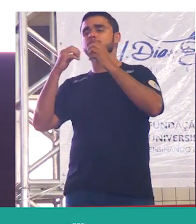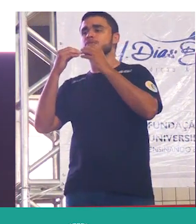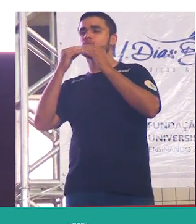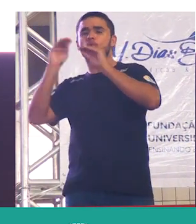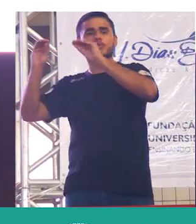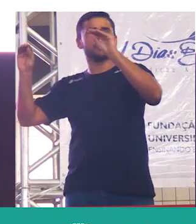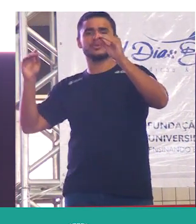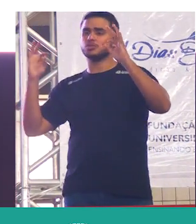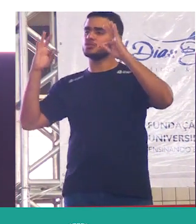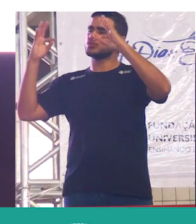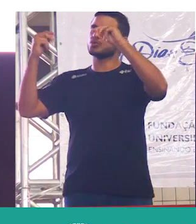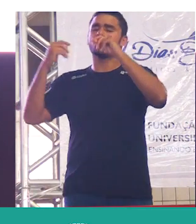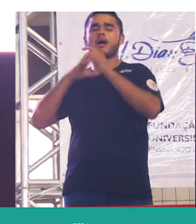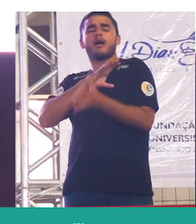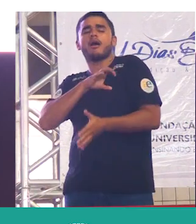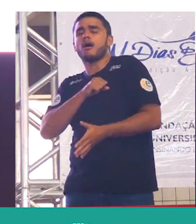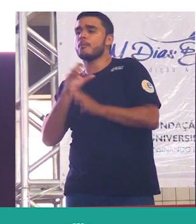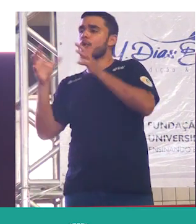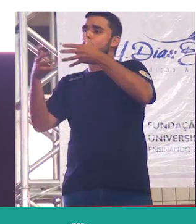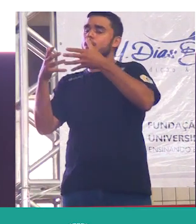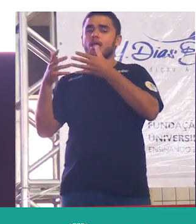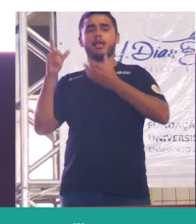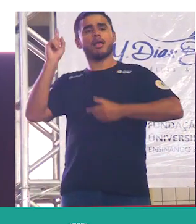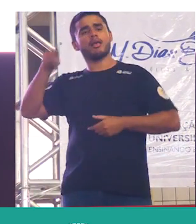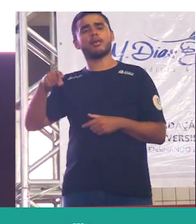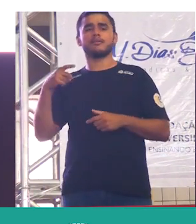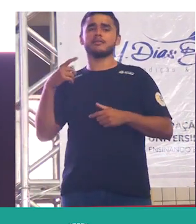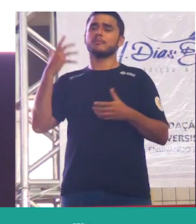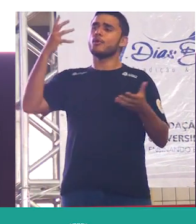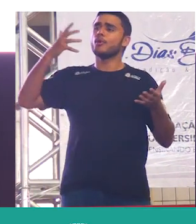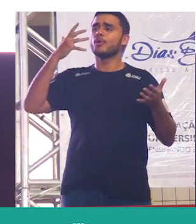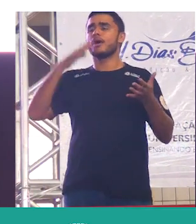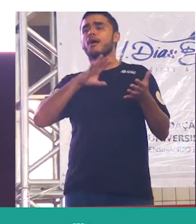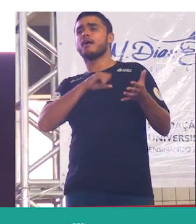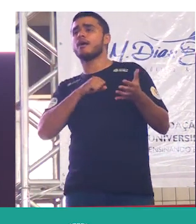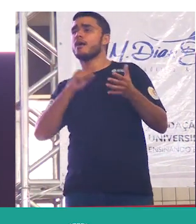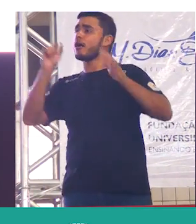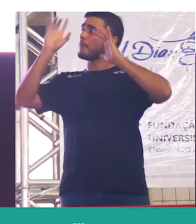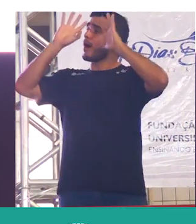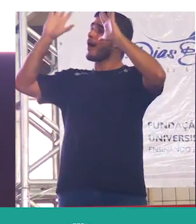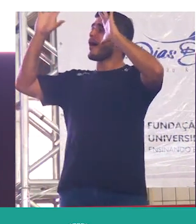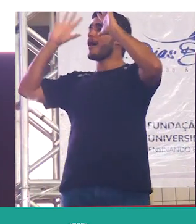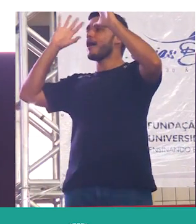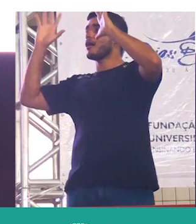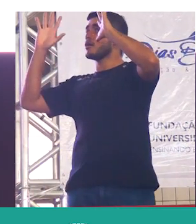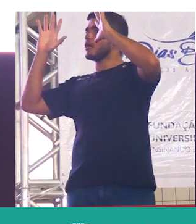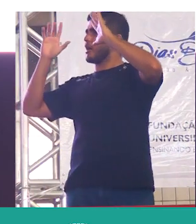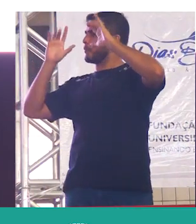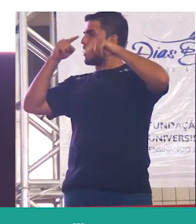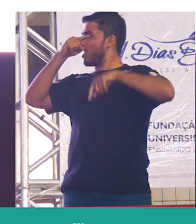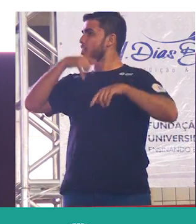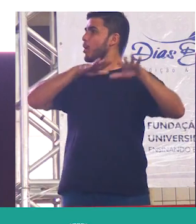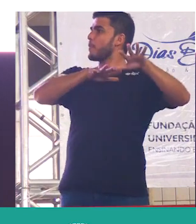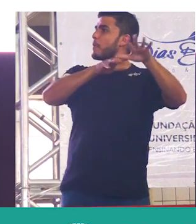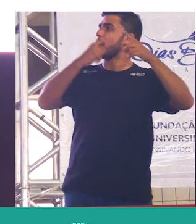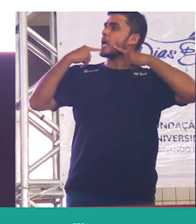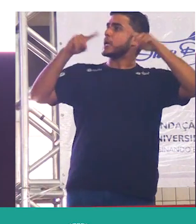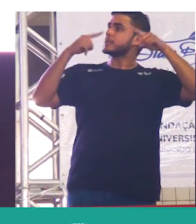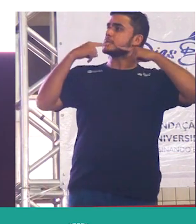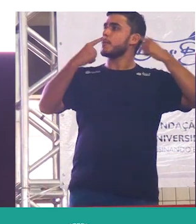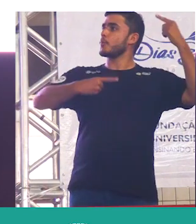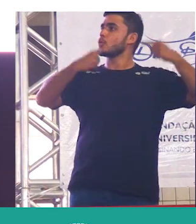beijavam dentro do cinema, à luz do luar, não estavam nas ruas protestando. Essa